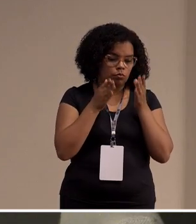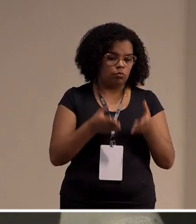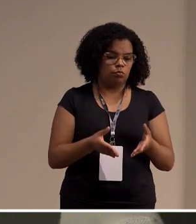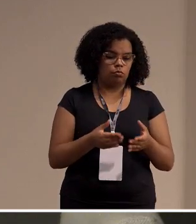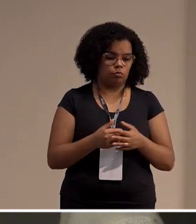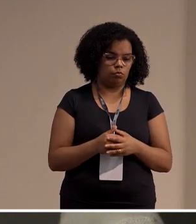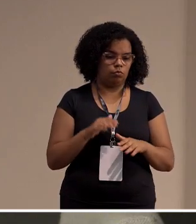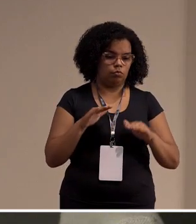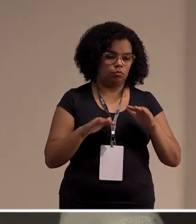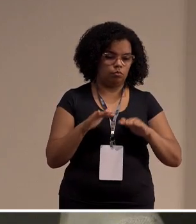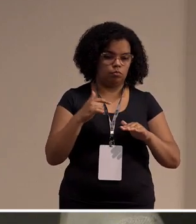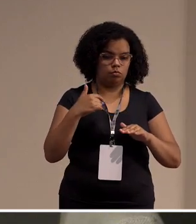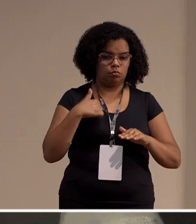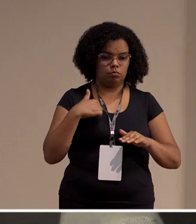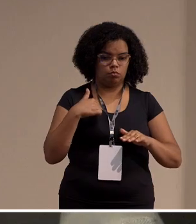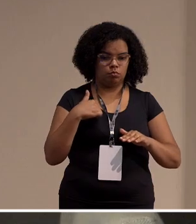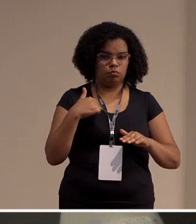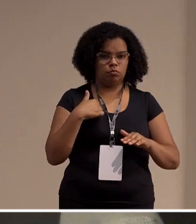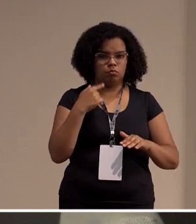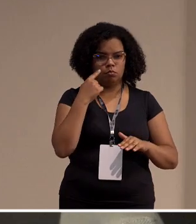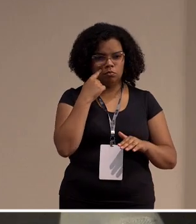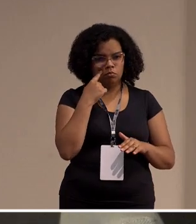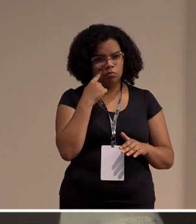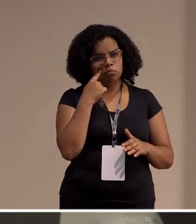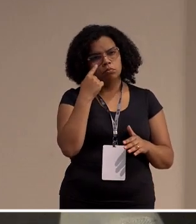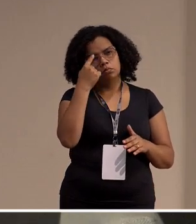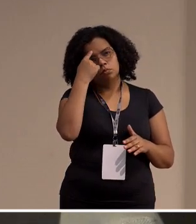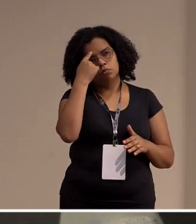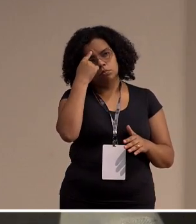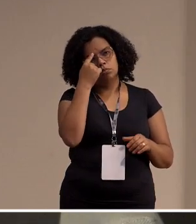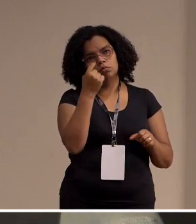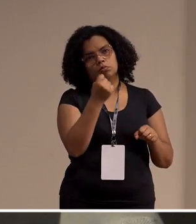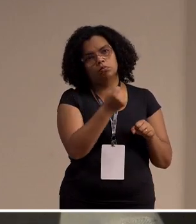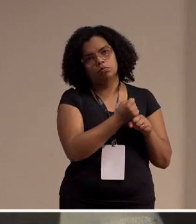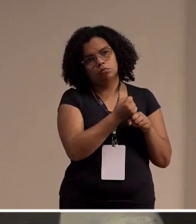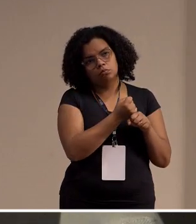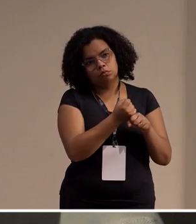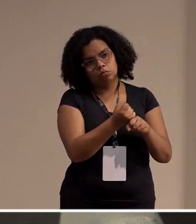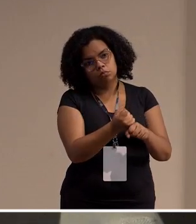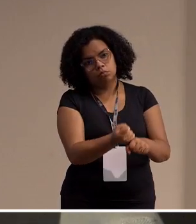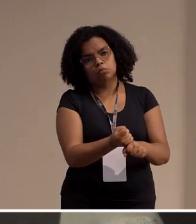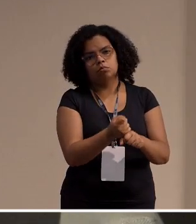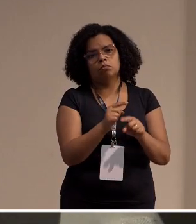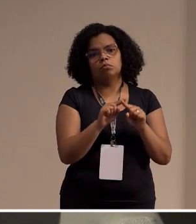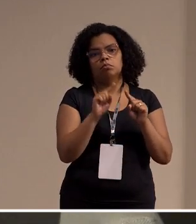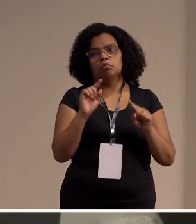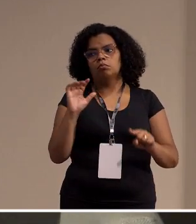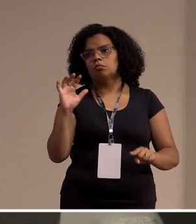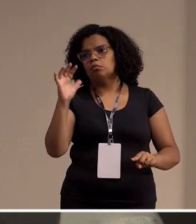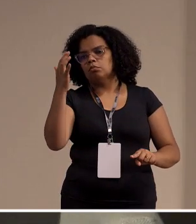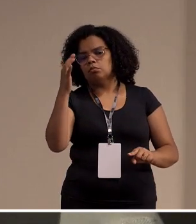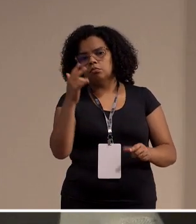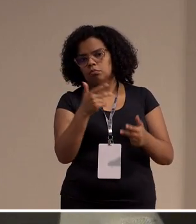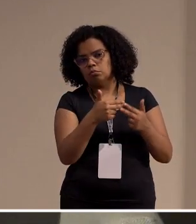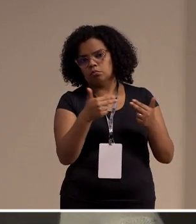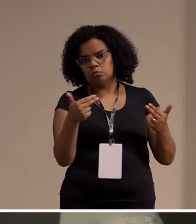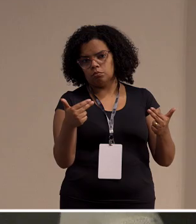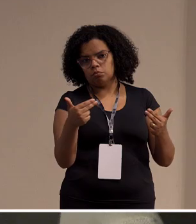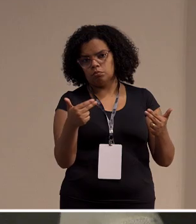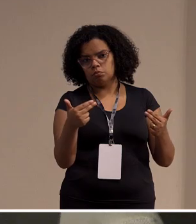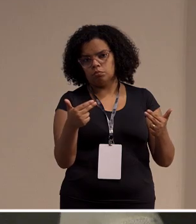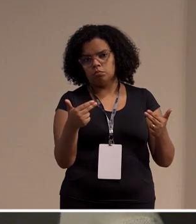Às vezes eu fico bolando livros durante anos, assim, e eu nunca consigo escrever. No entanto, quando algo acontece,